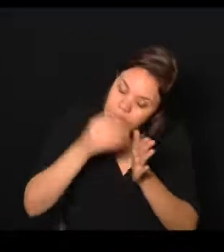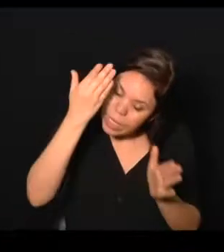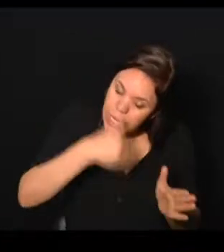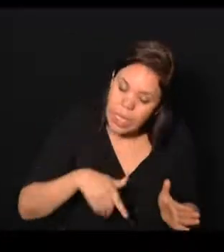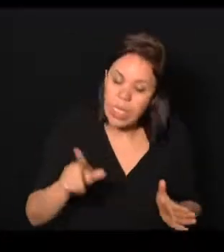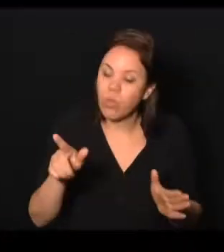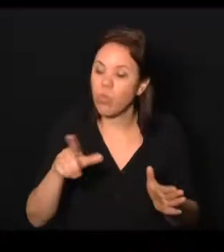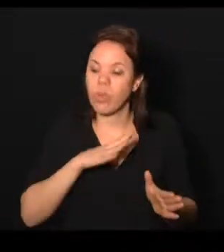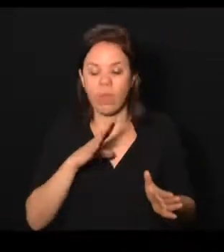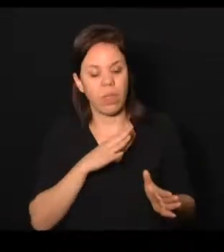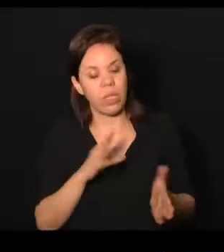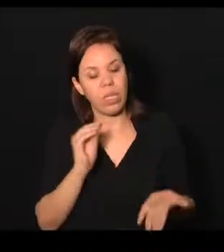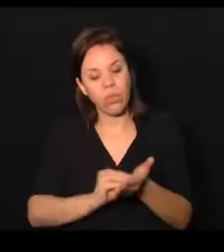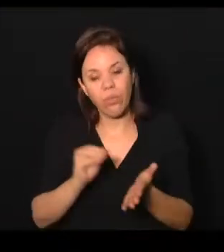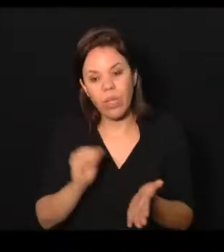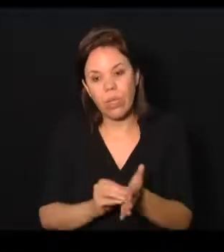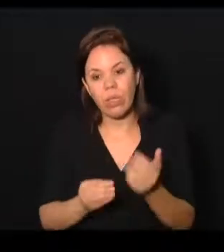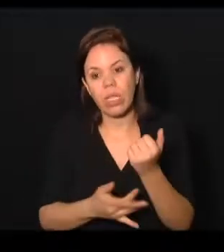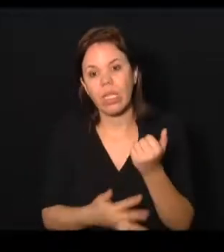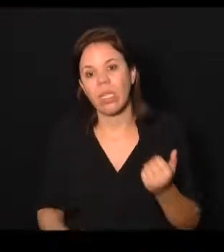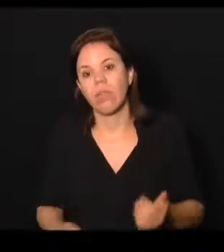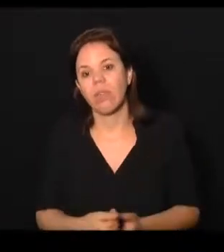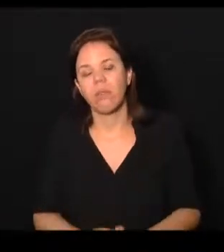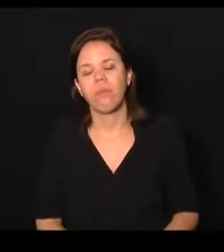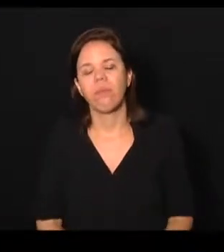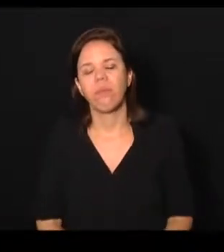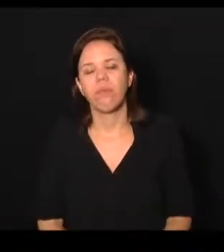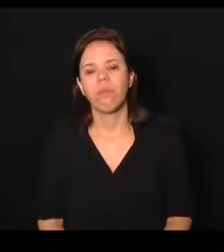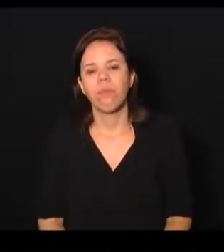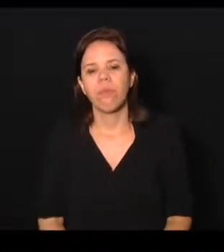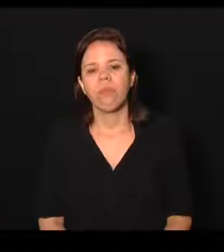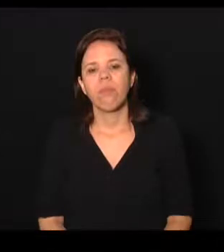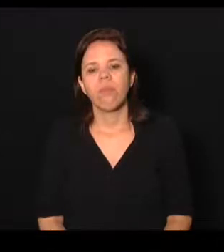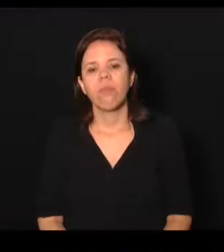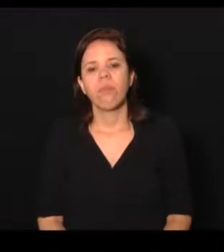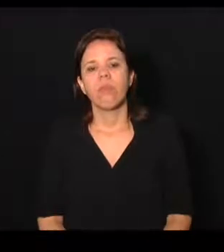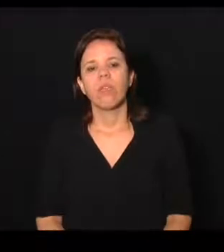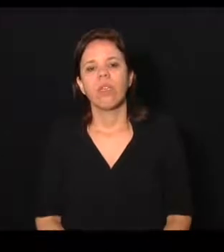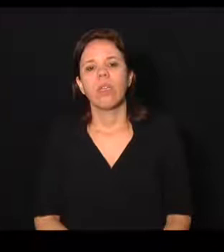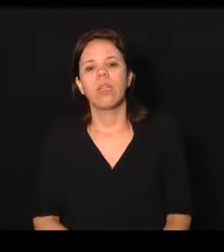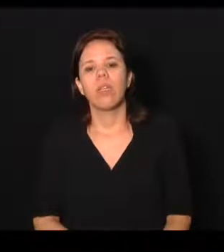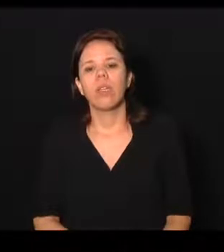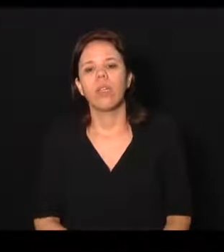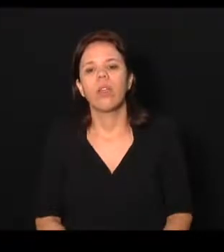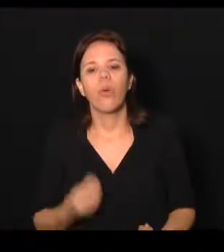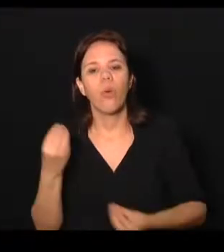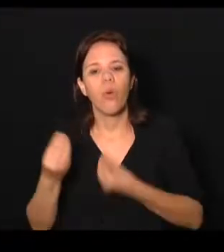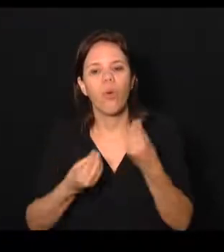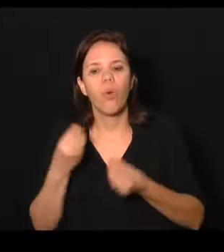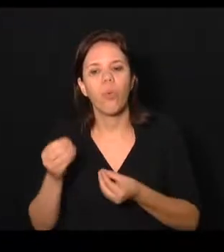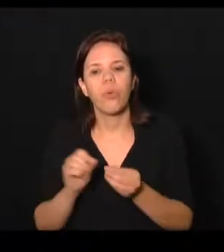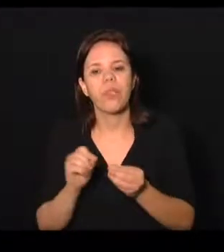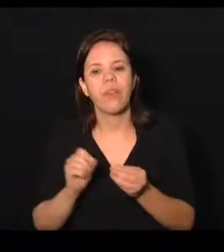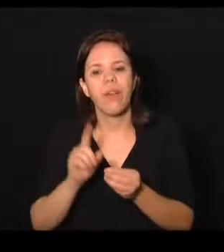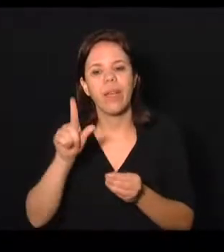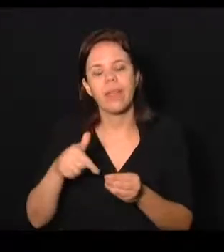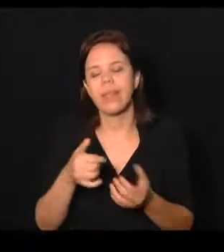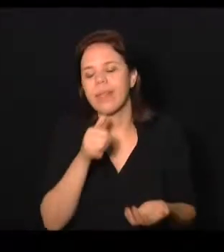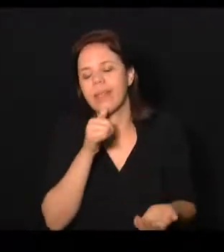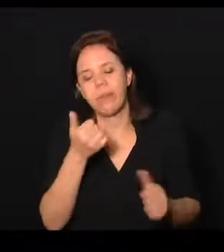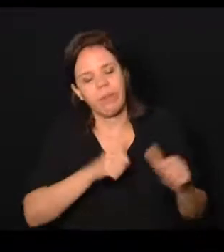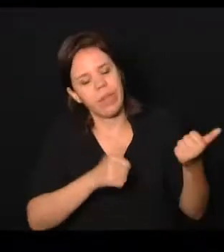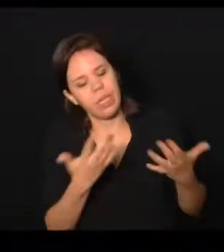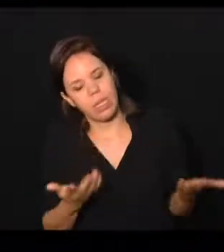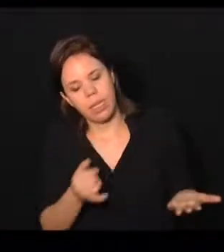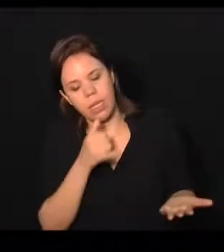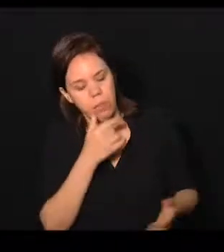cidade desabastecida, né? Sua região desabastecida. E como que vocês fazem essa triagem? Por exemplo, toma uma vacina, tem